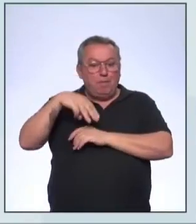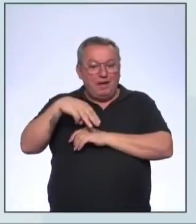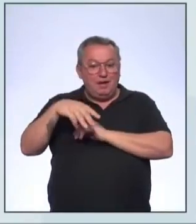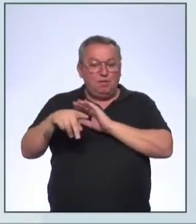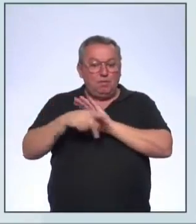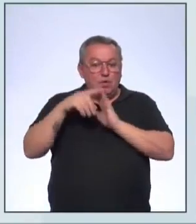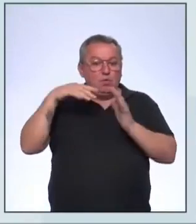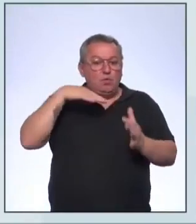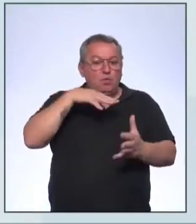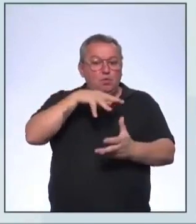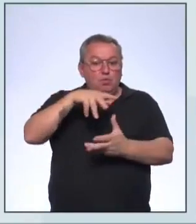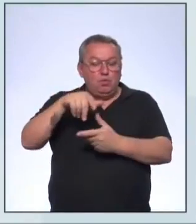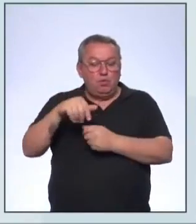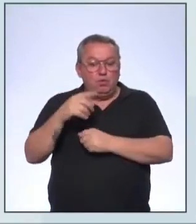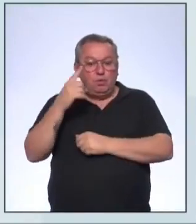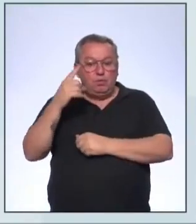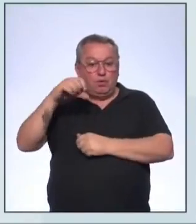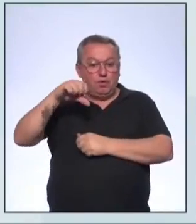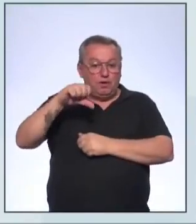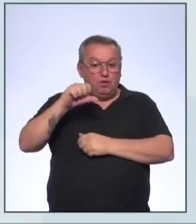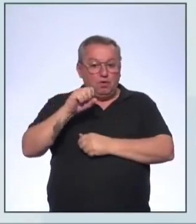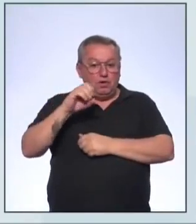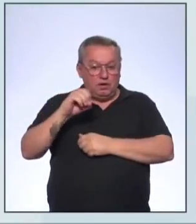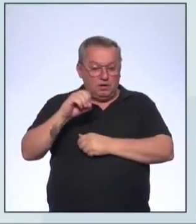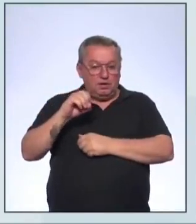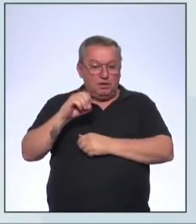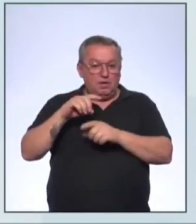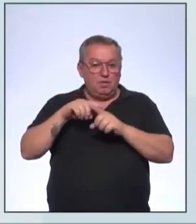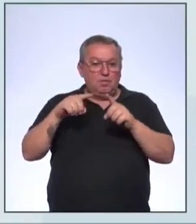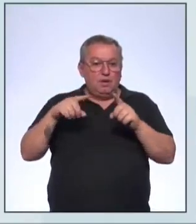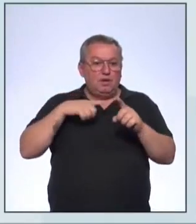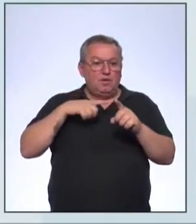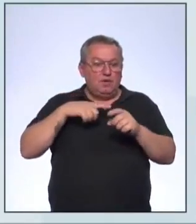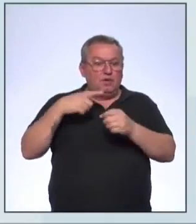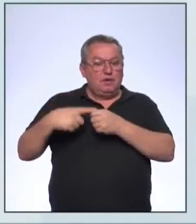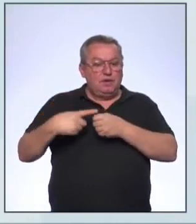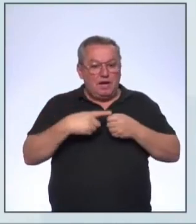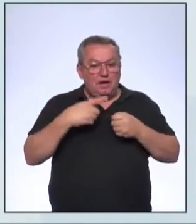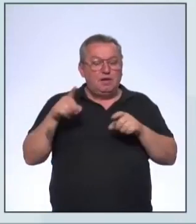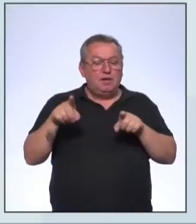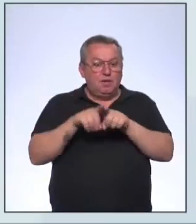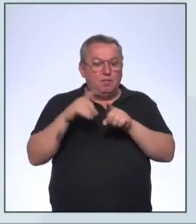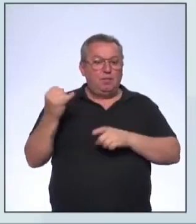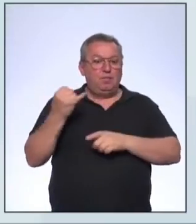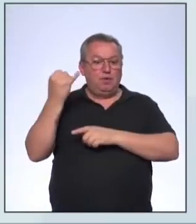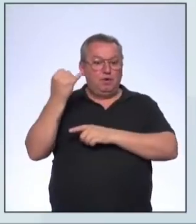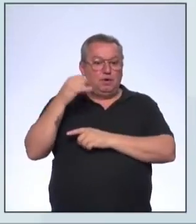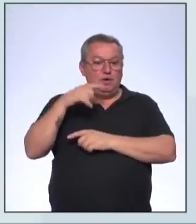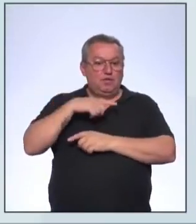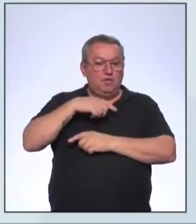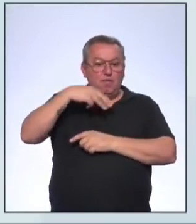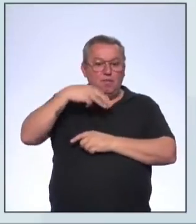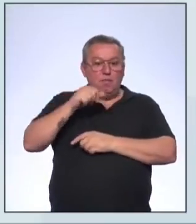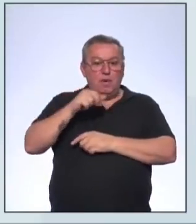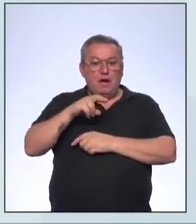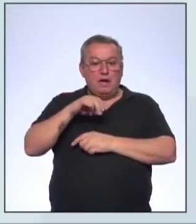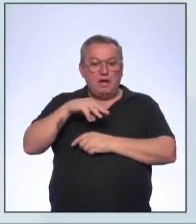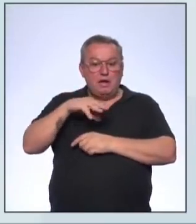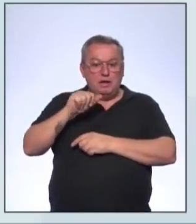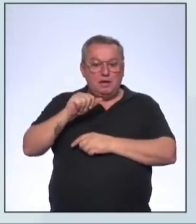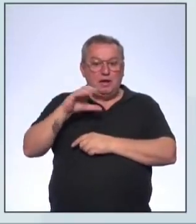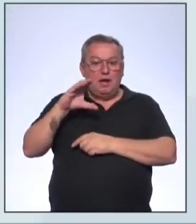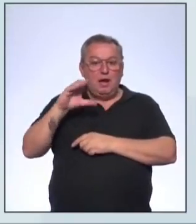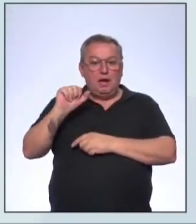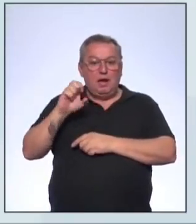Brasil. Isso foi em 1980, né, mas tiveram outras cidades importantes aí da extração do ouro. Nós tivemos Mariana, nós tivemos